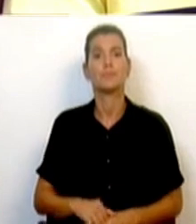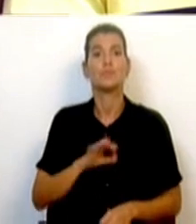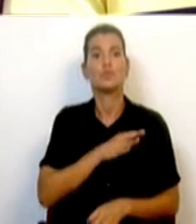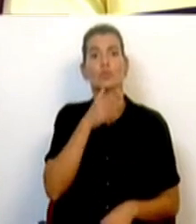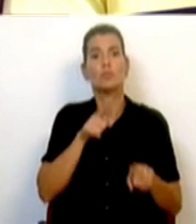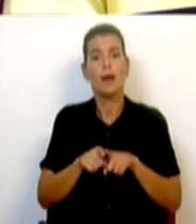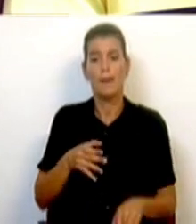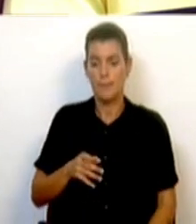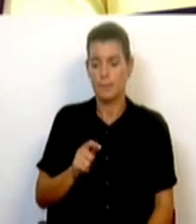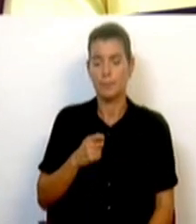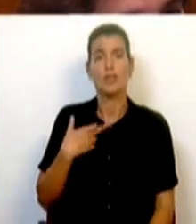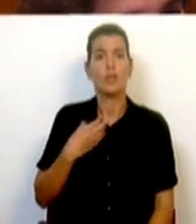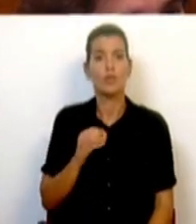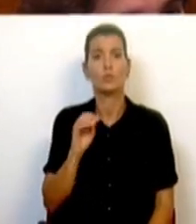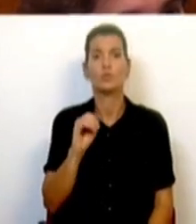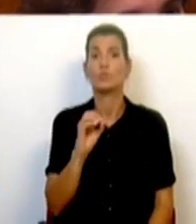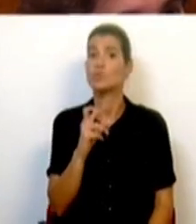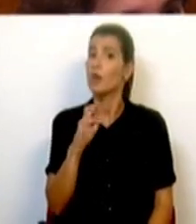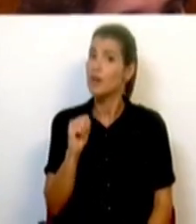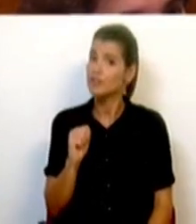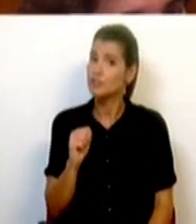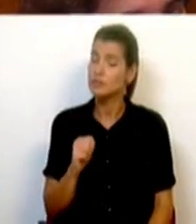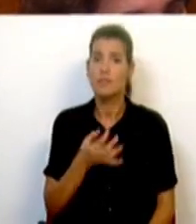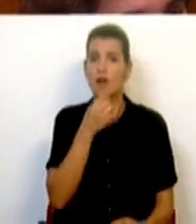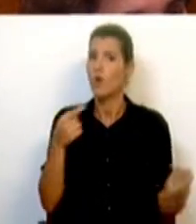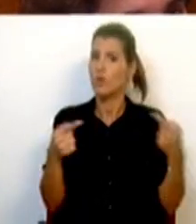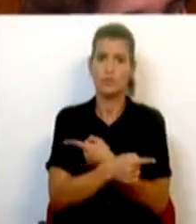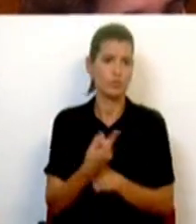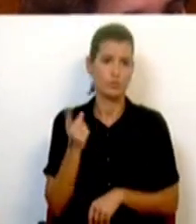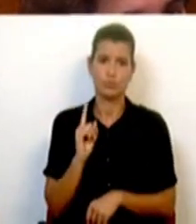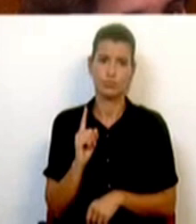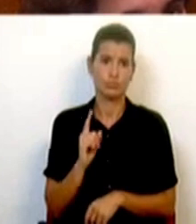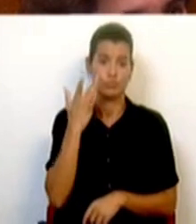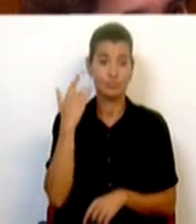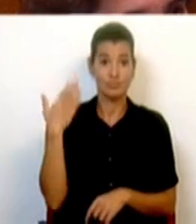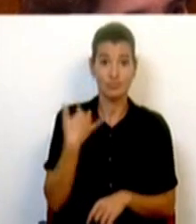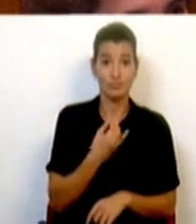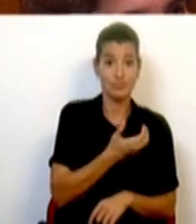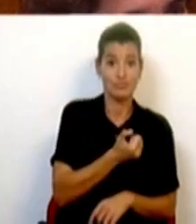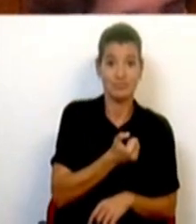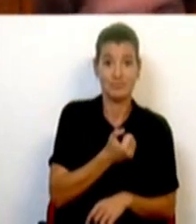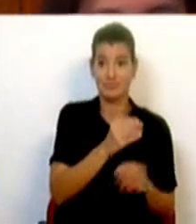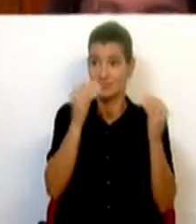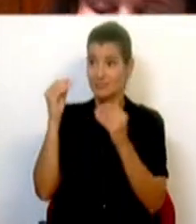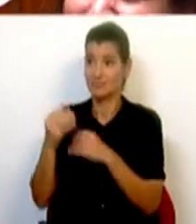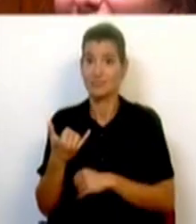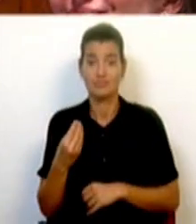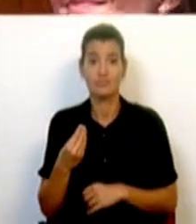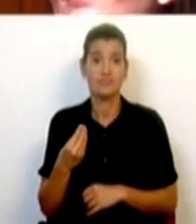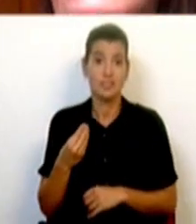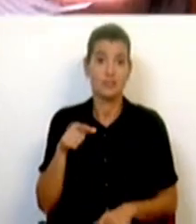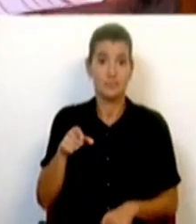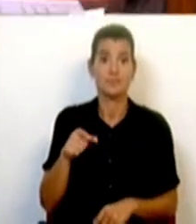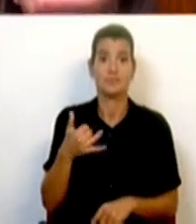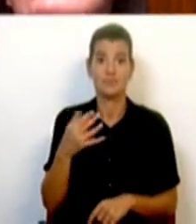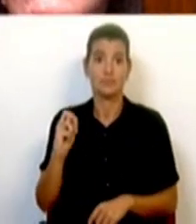Deputado Pedro Filipe Soares, não há nenhuma contradição entre o António Costa 2015 e o António Costa 2023.